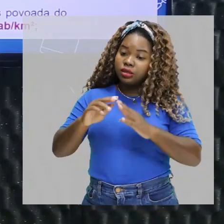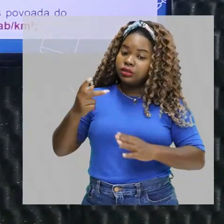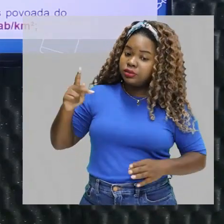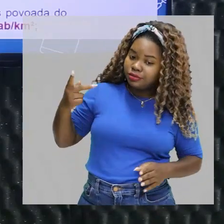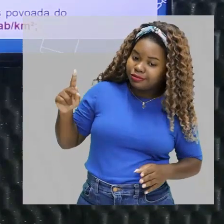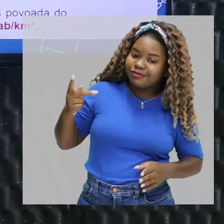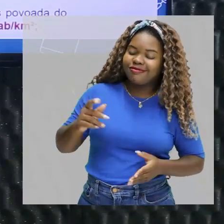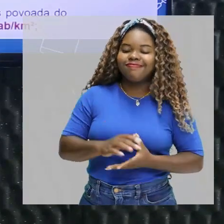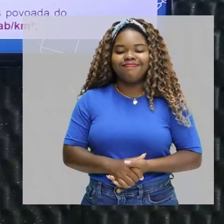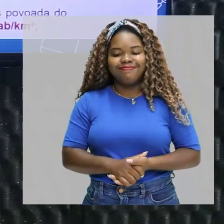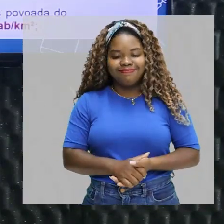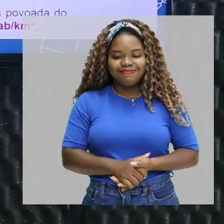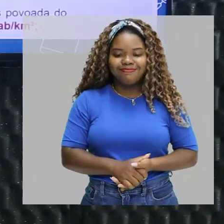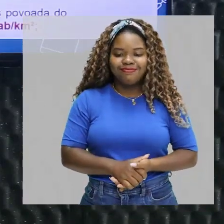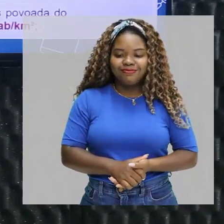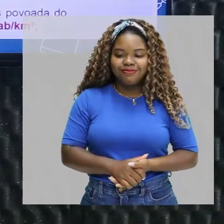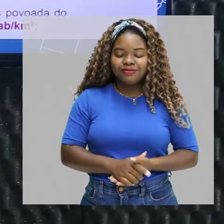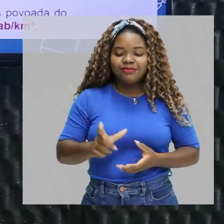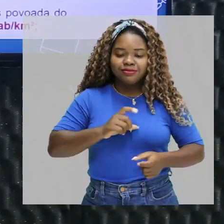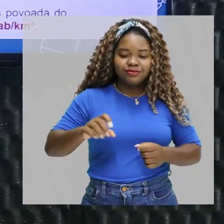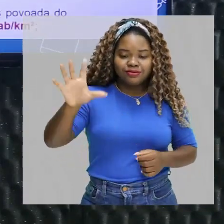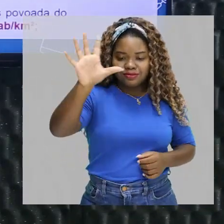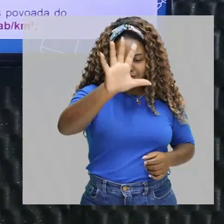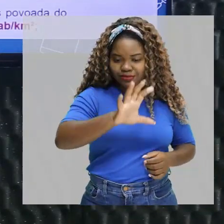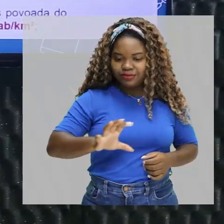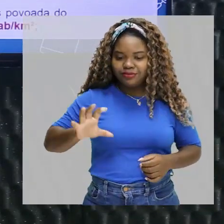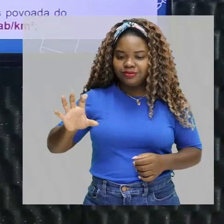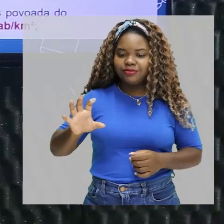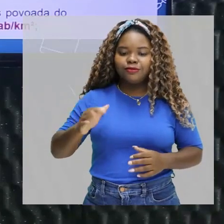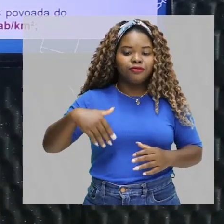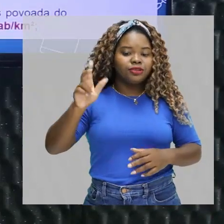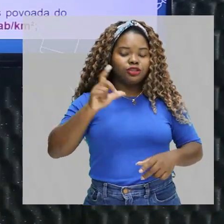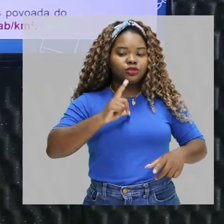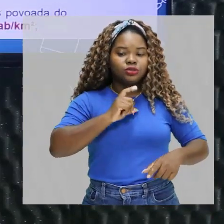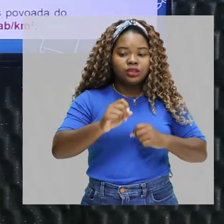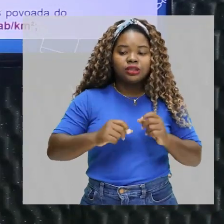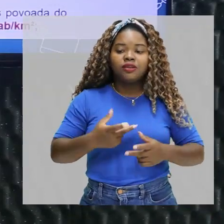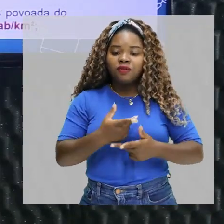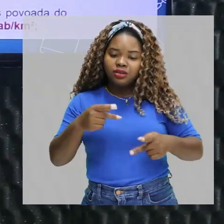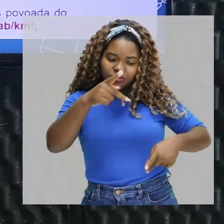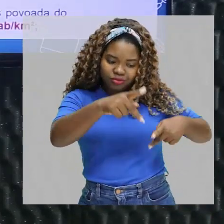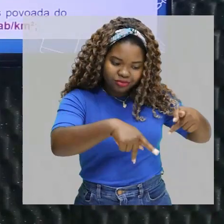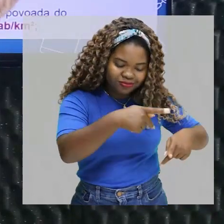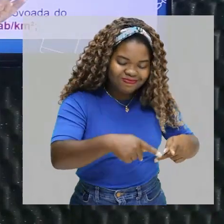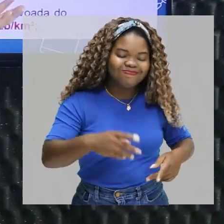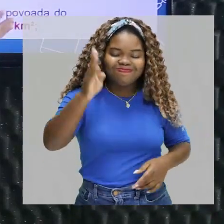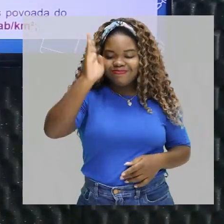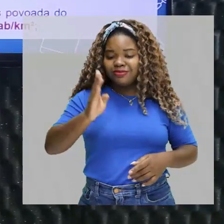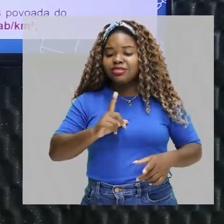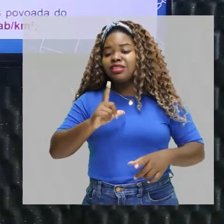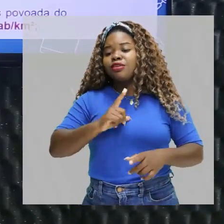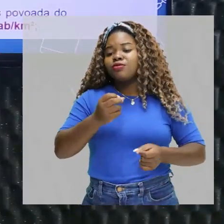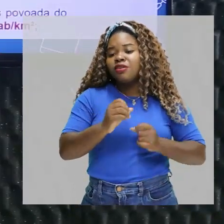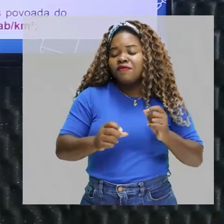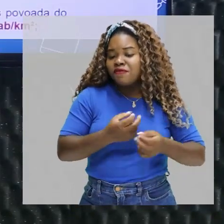por consequência levando em conta o território é a região mais povoada do Brasil tá certo nós temos um grande contingente